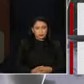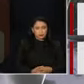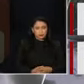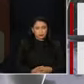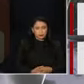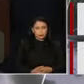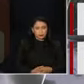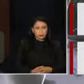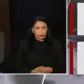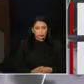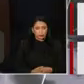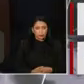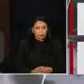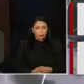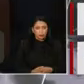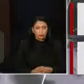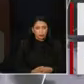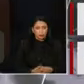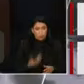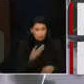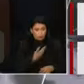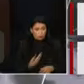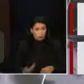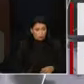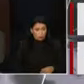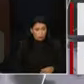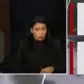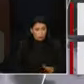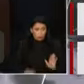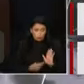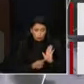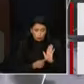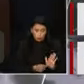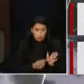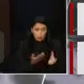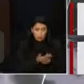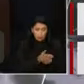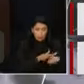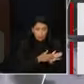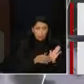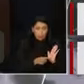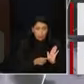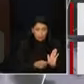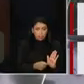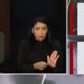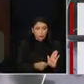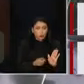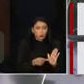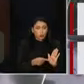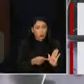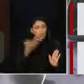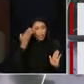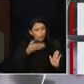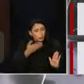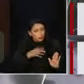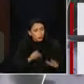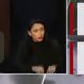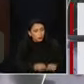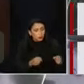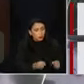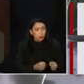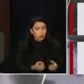que o Estado acusador demonstre, no caso concreto, a materialidade do dano e a responsabilidade individual